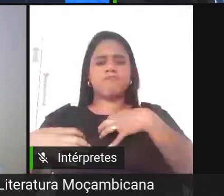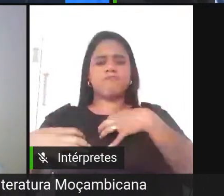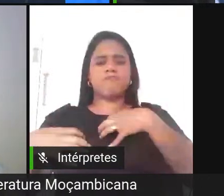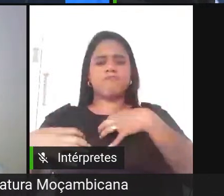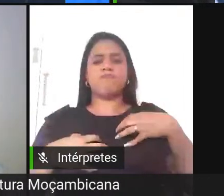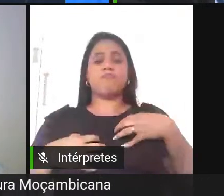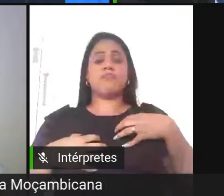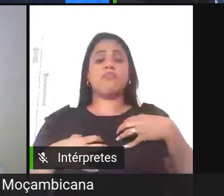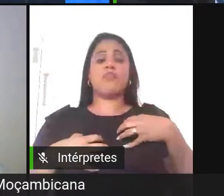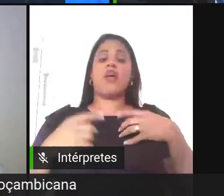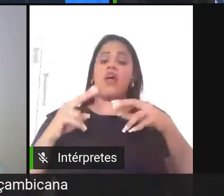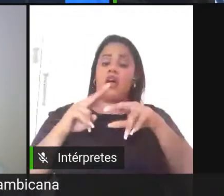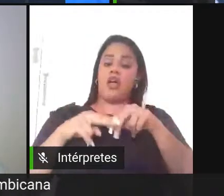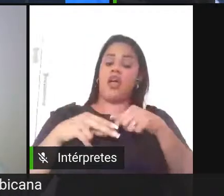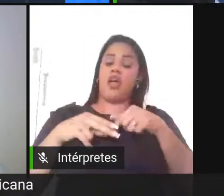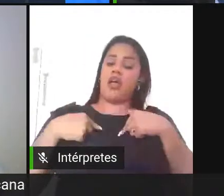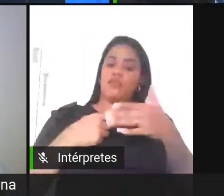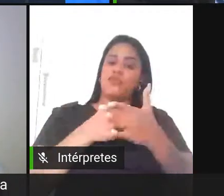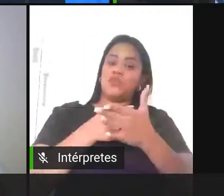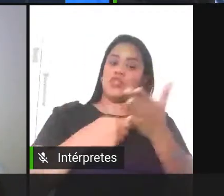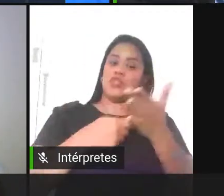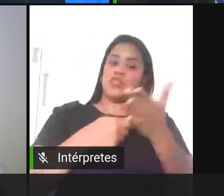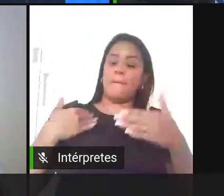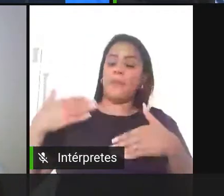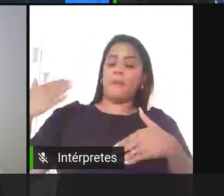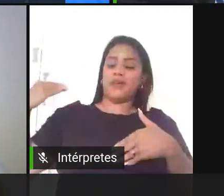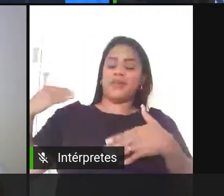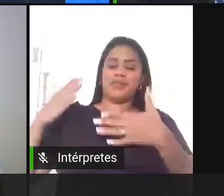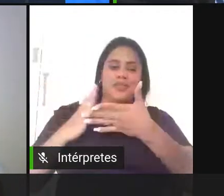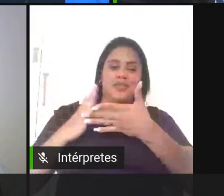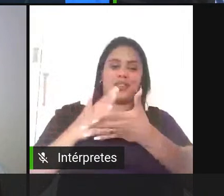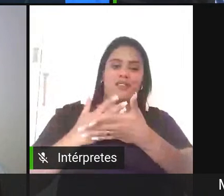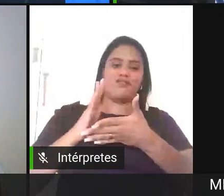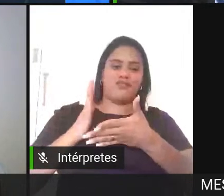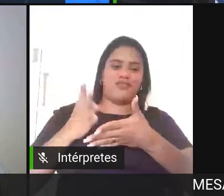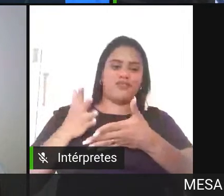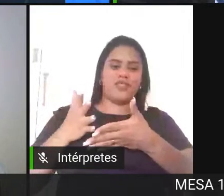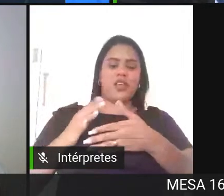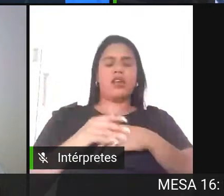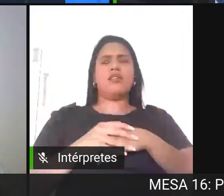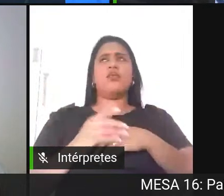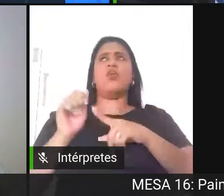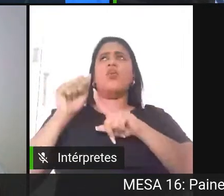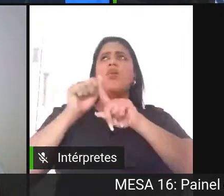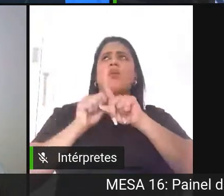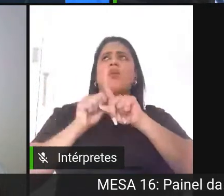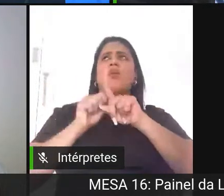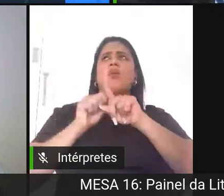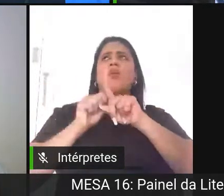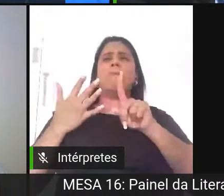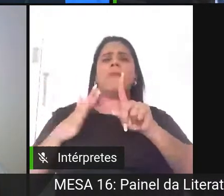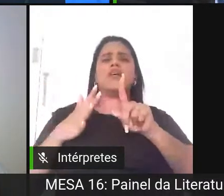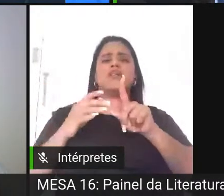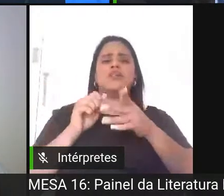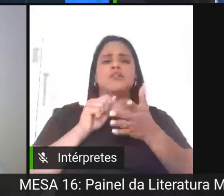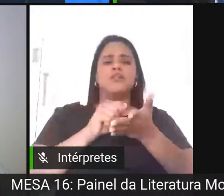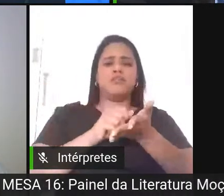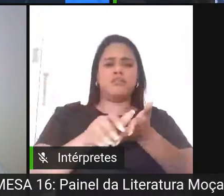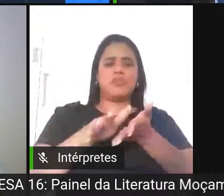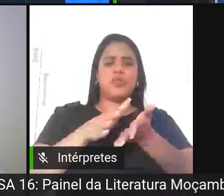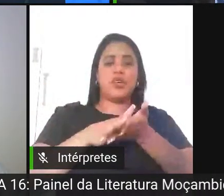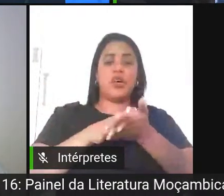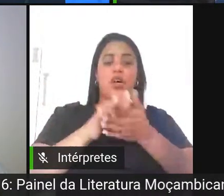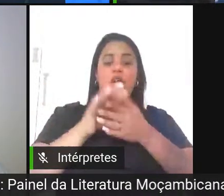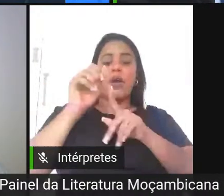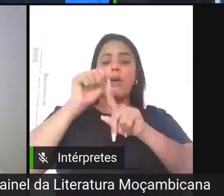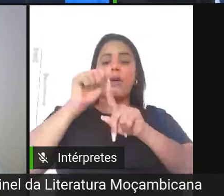que eu escrevo. O meu último livro, por exemplo, que lancei há um mês, no princípio deste mês de outubro, o